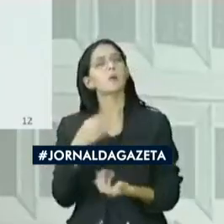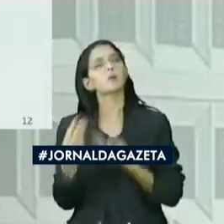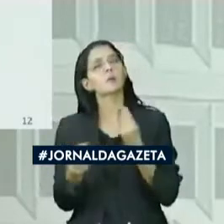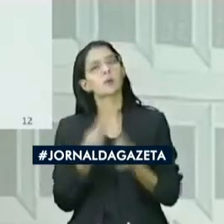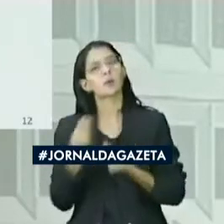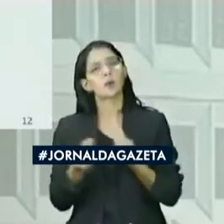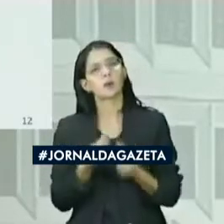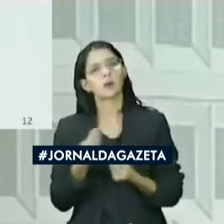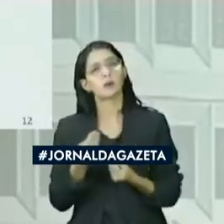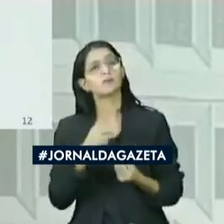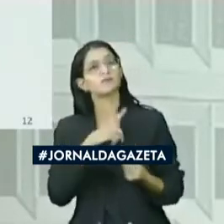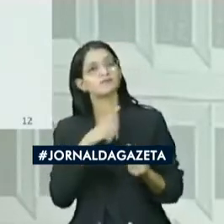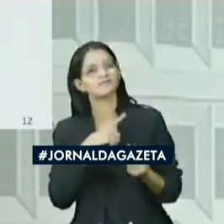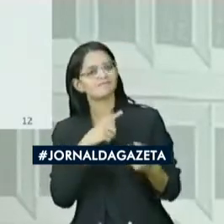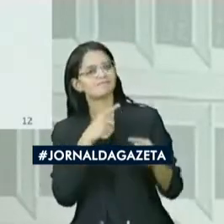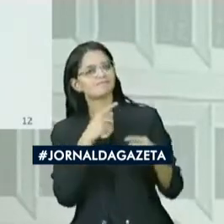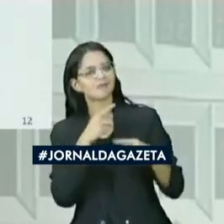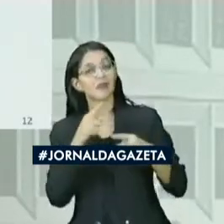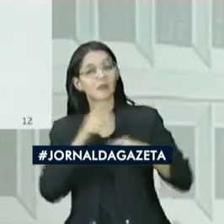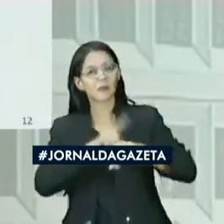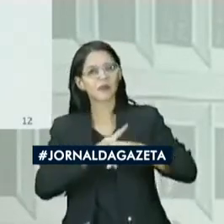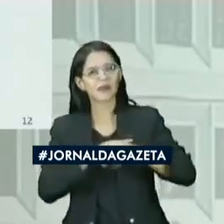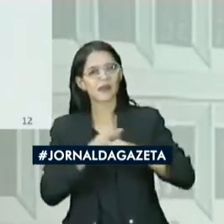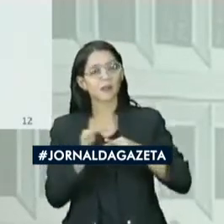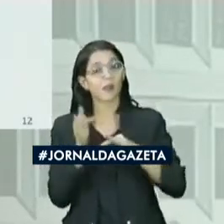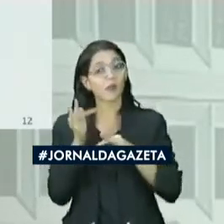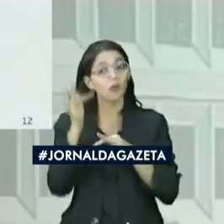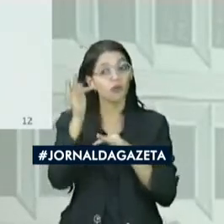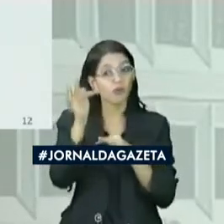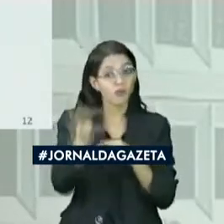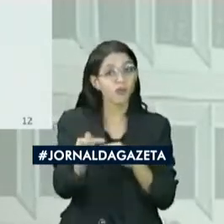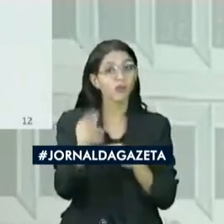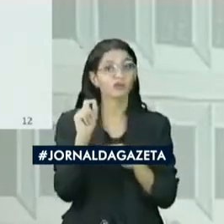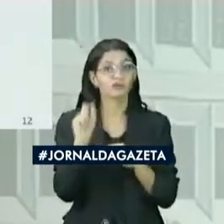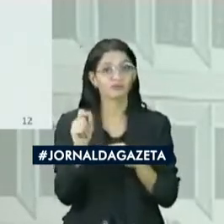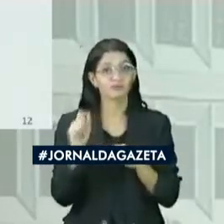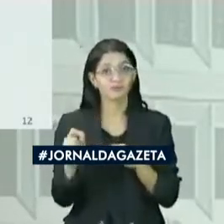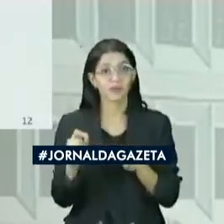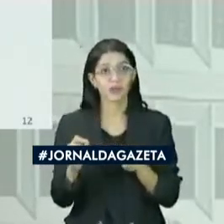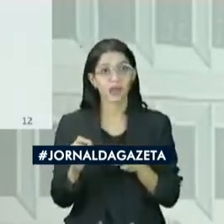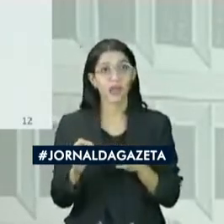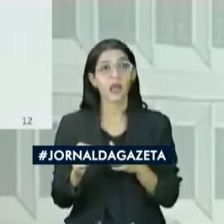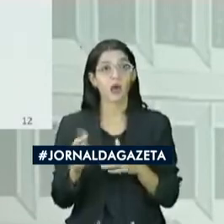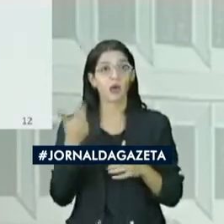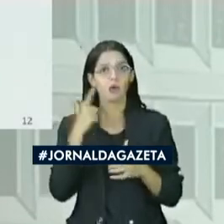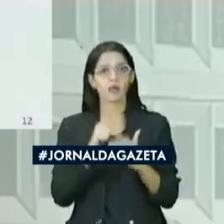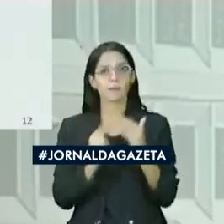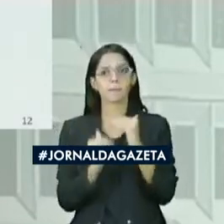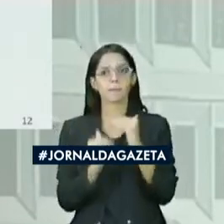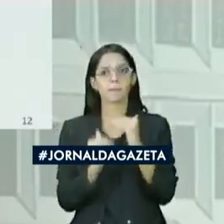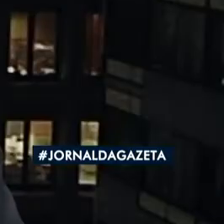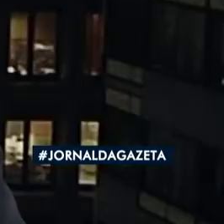baixo segundo ele a inflação no Brasil deve o pico no mês de abril e depois deve baixar